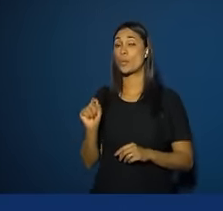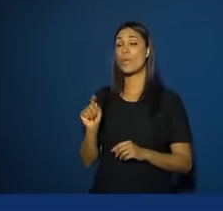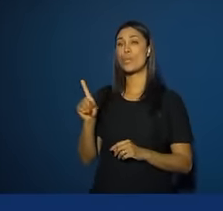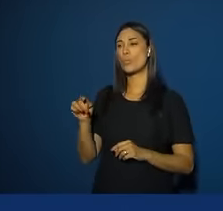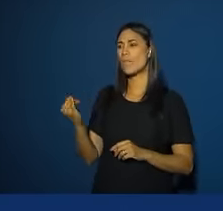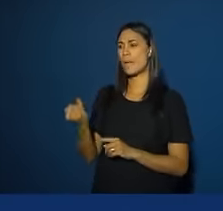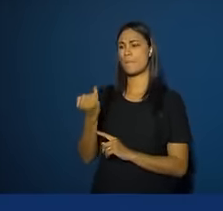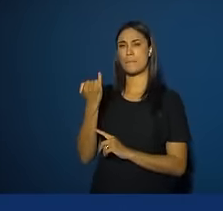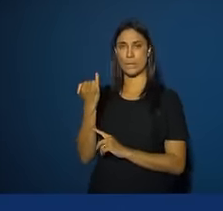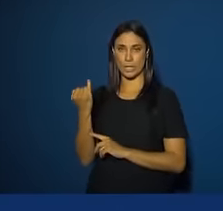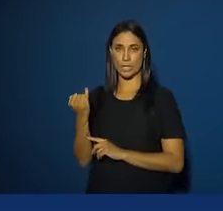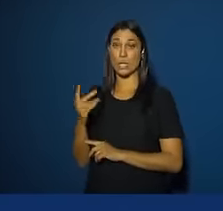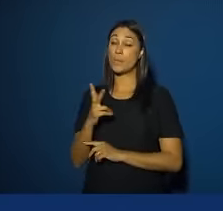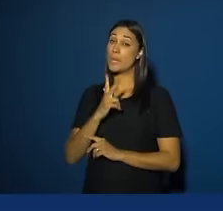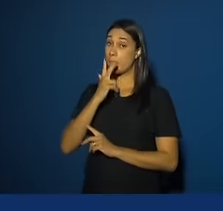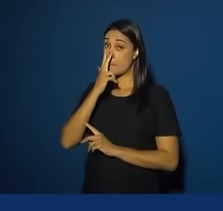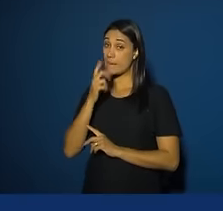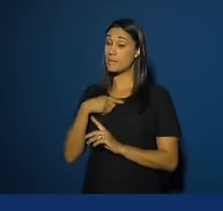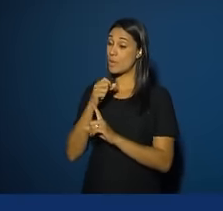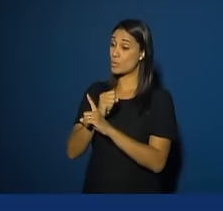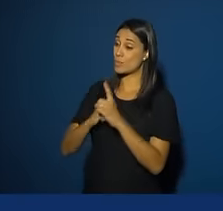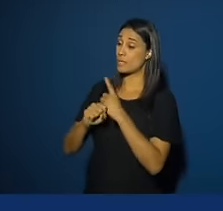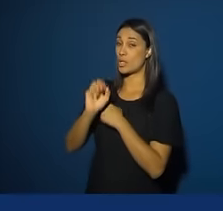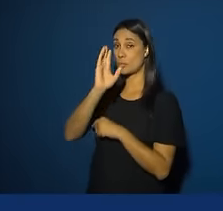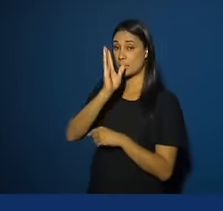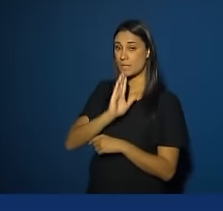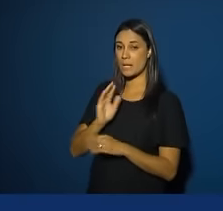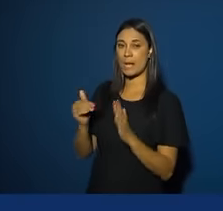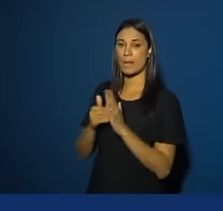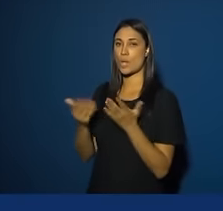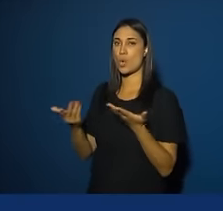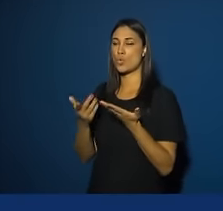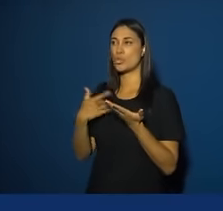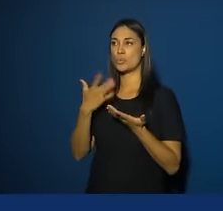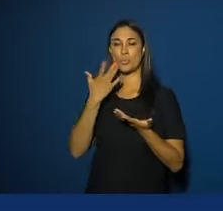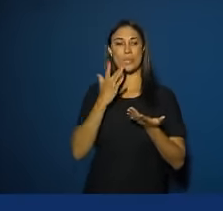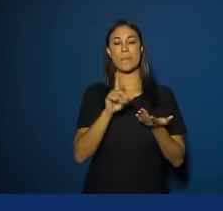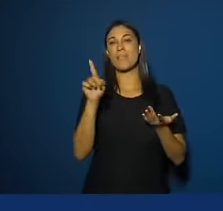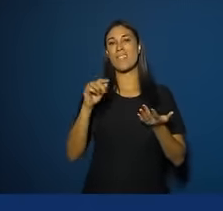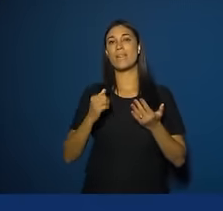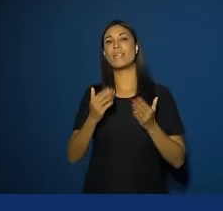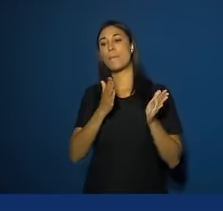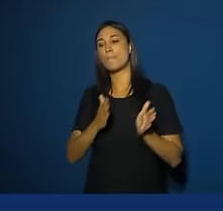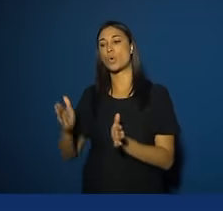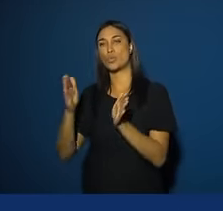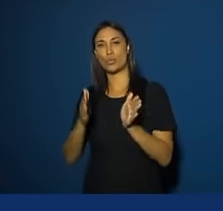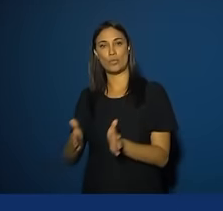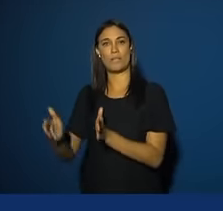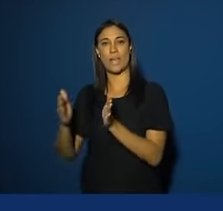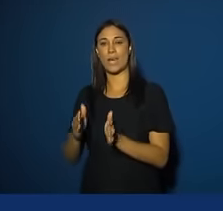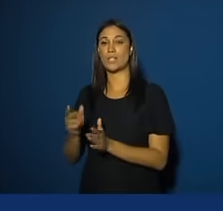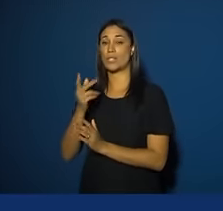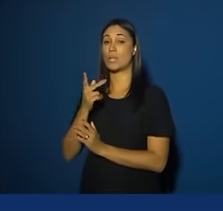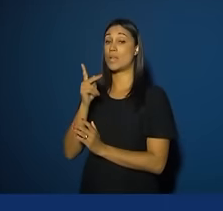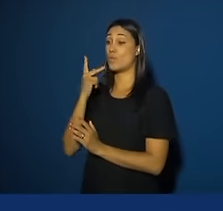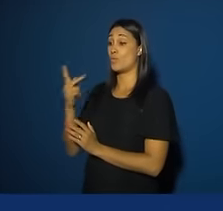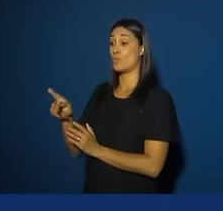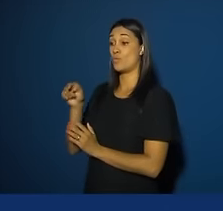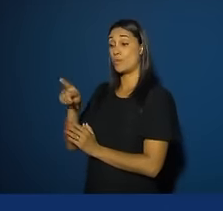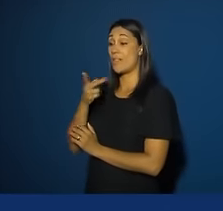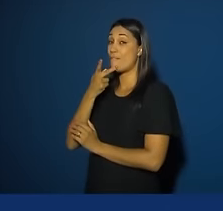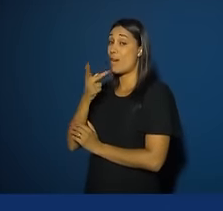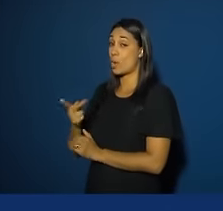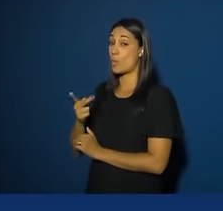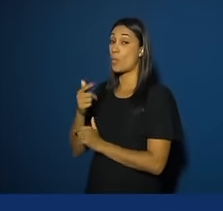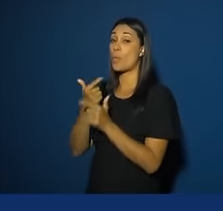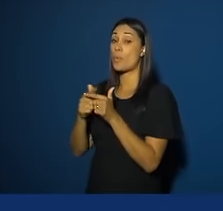essenciais onde me parece que a sociedade brasileira até hoje não criou um consenso que é o da produtividade foi uma palavra que saiu da sua boca há pouco você